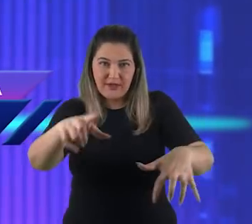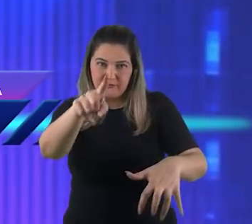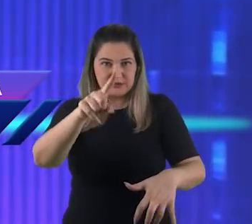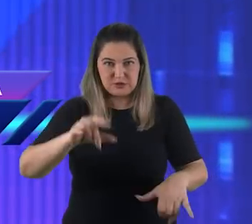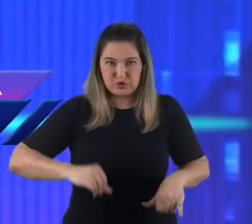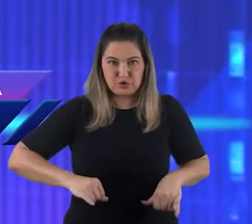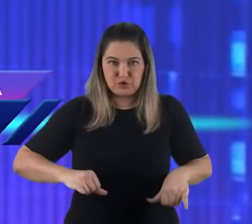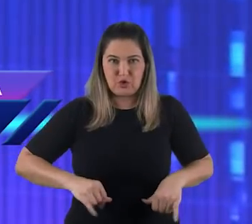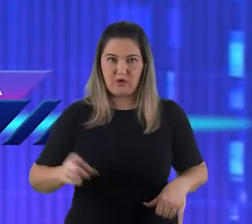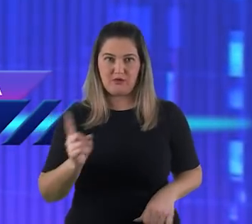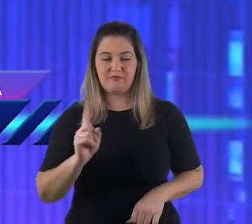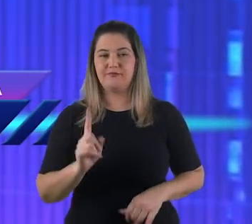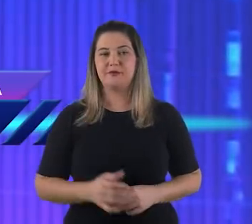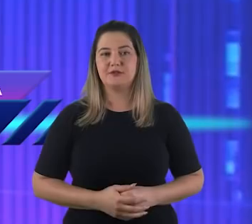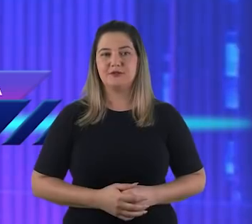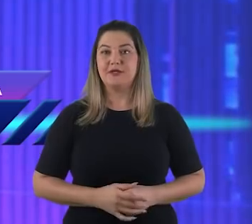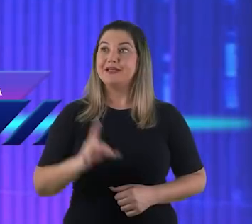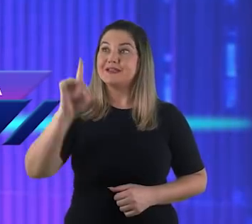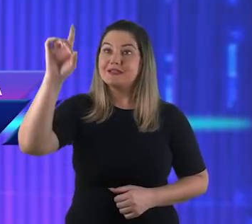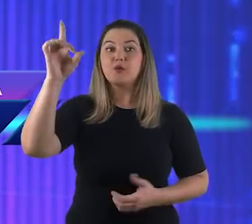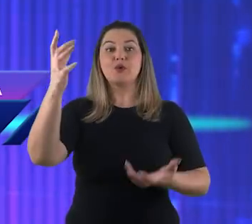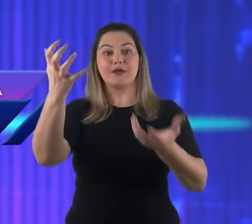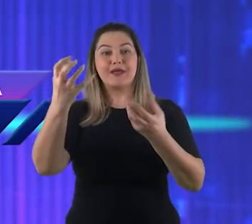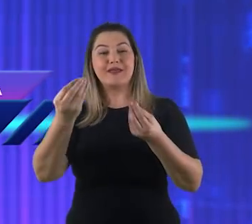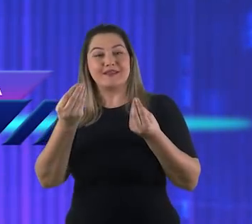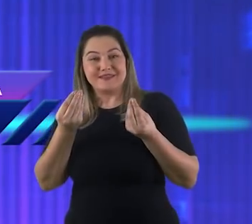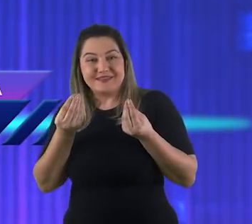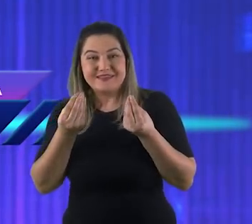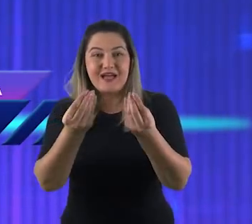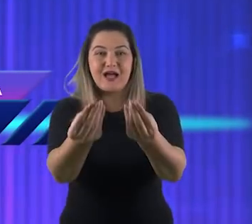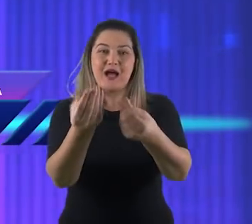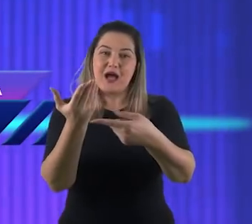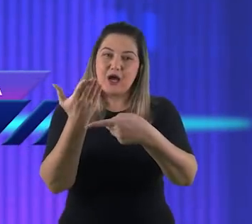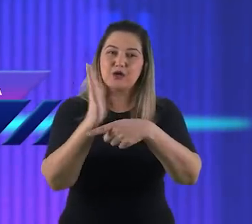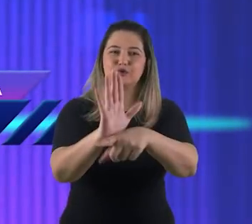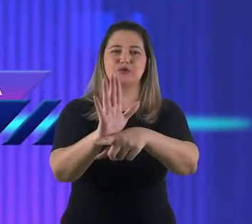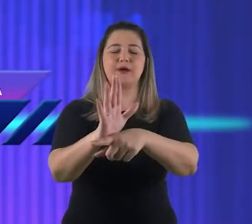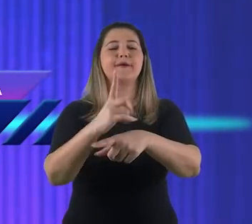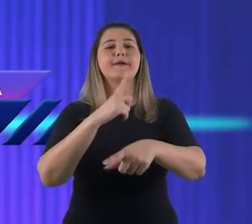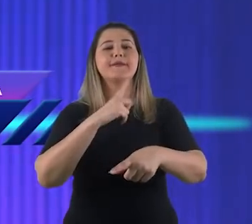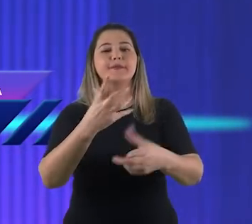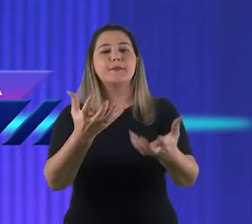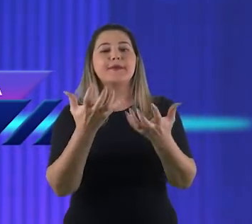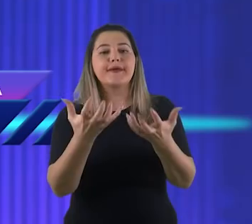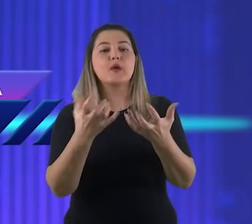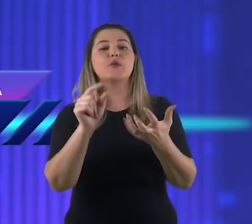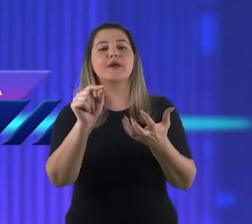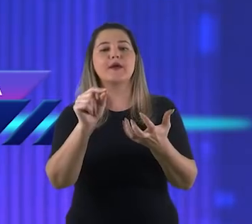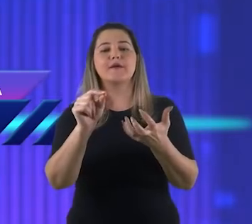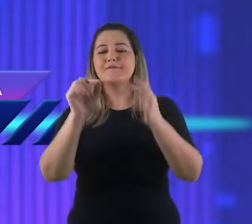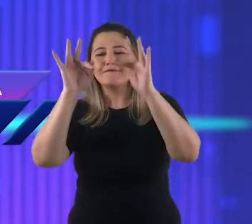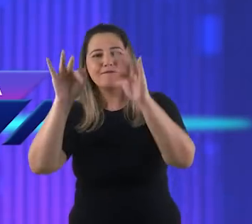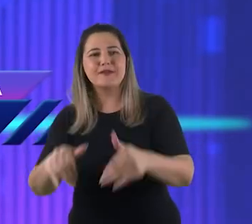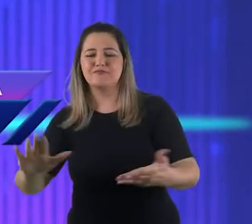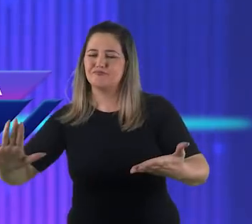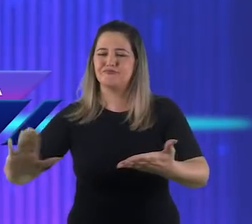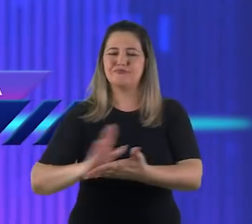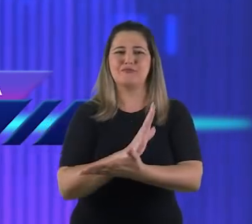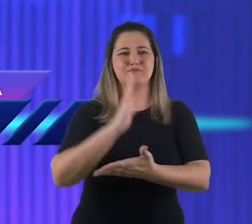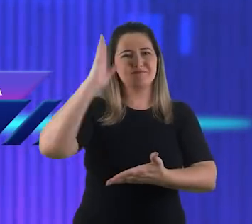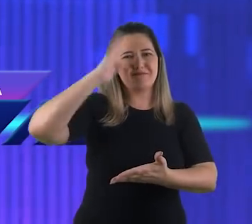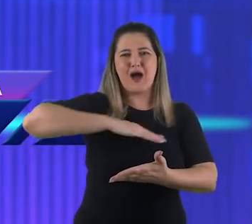sofrimento. Mais do que você, é Deus quem quer colocar um ponto final em toda a história de dor e de